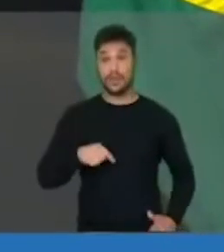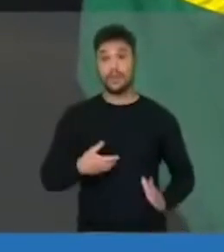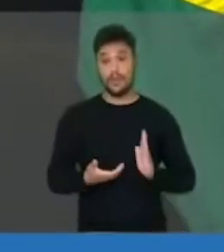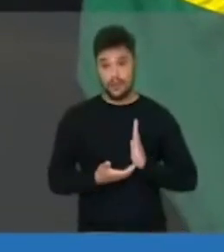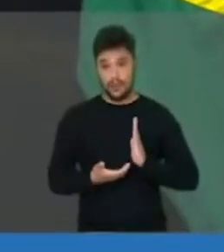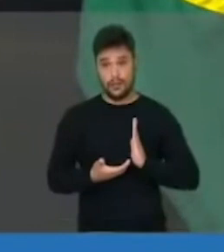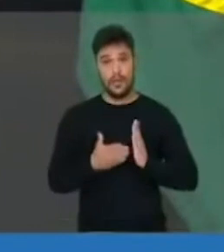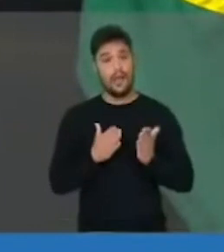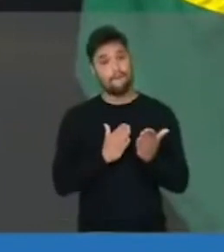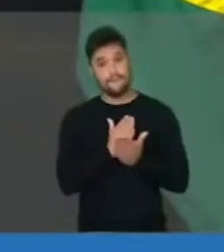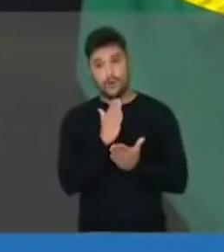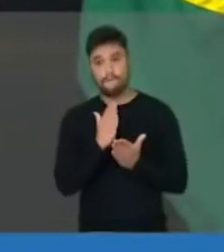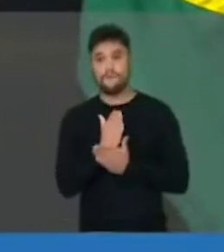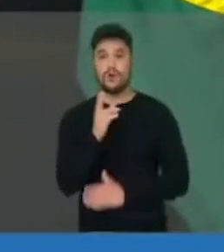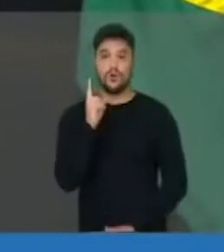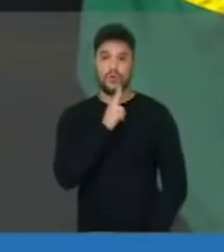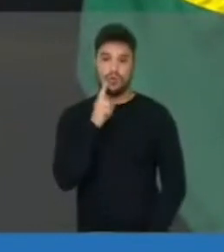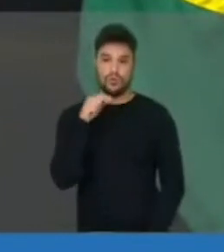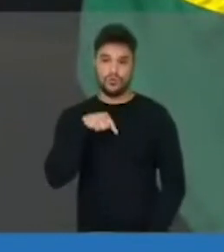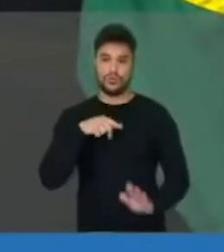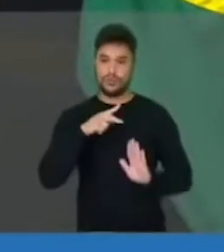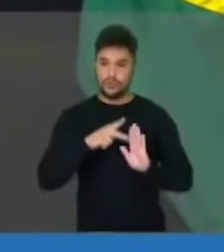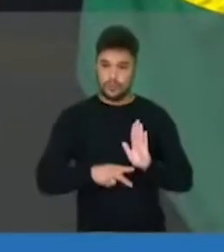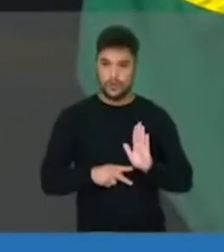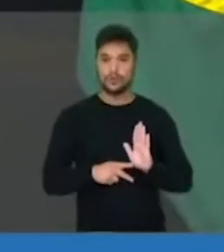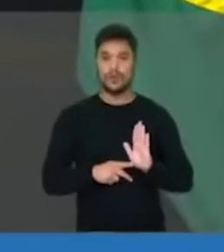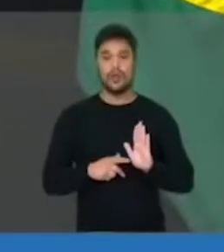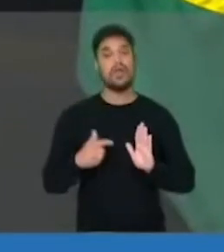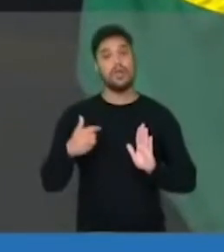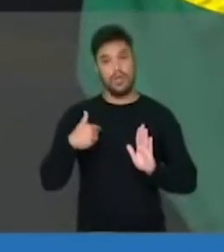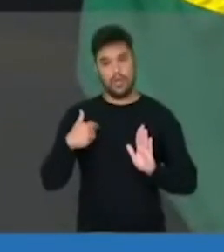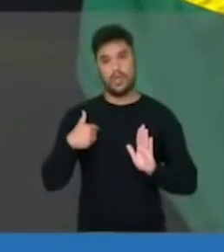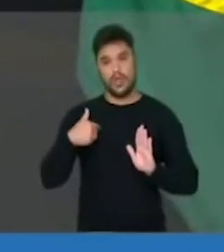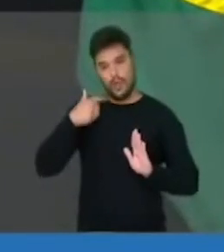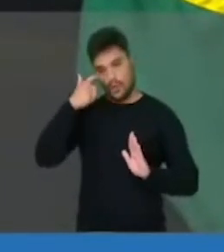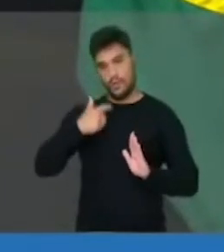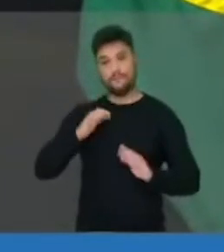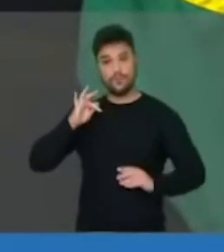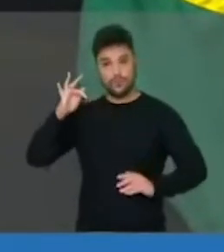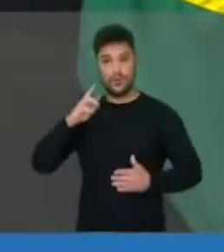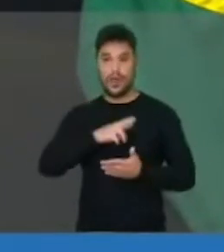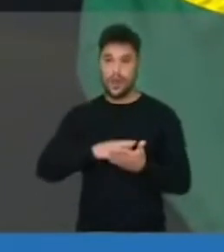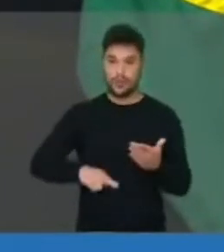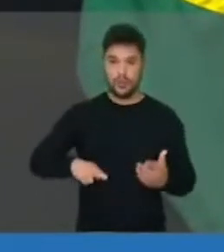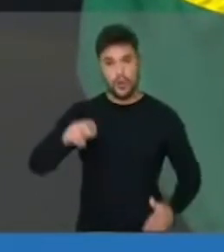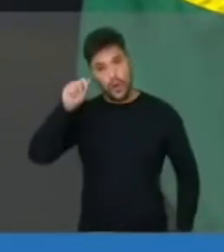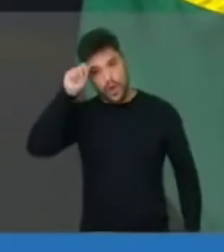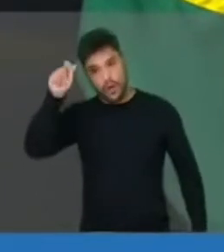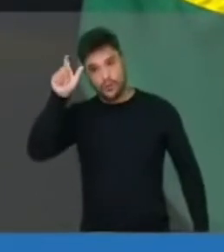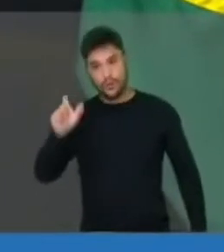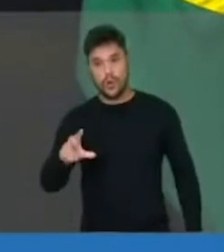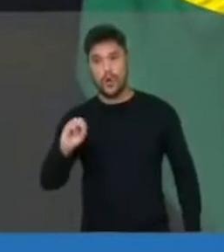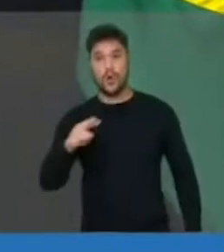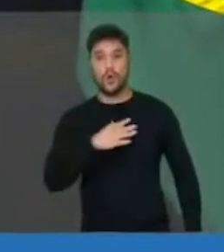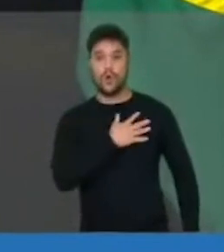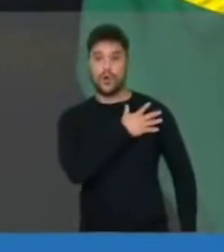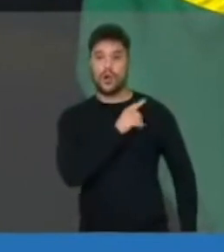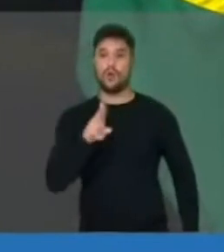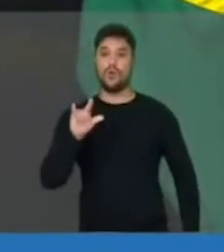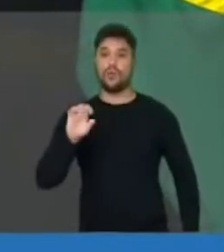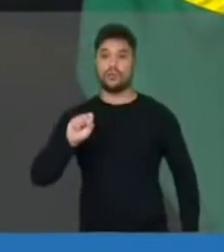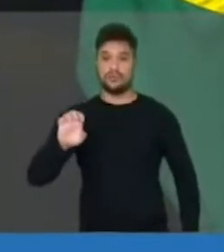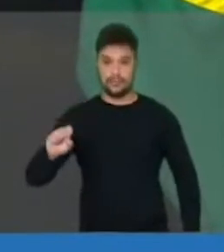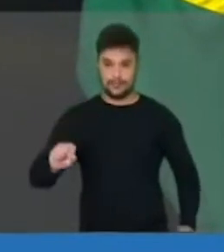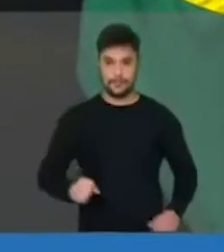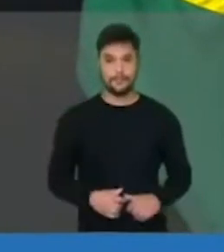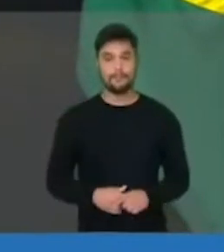tem aprovado A Urgência desse projeto do qual eu devo ser relator e o autor é o deputado Coronel ulices agora